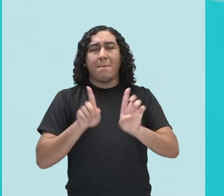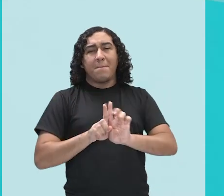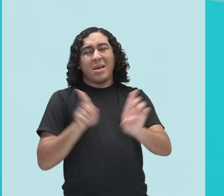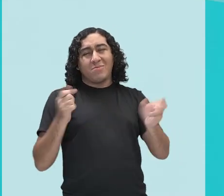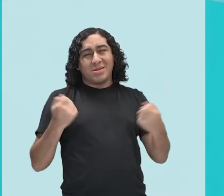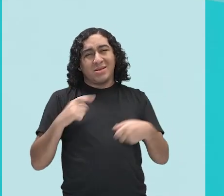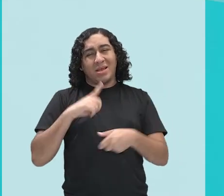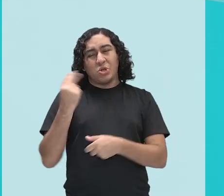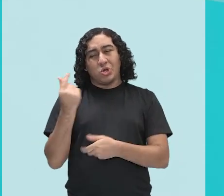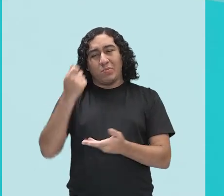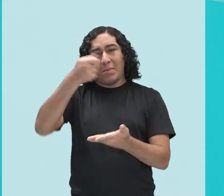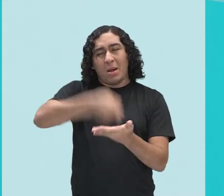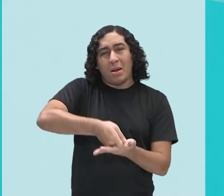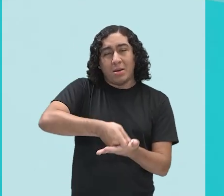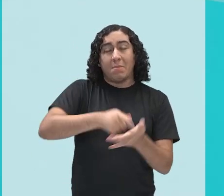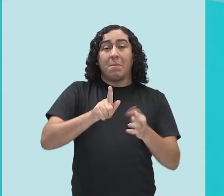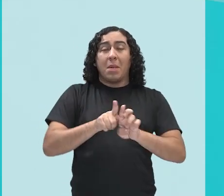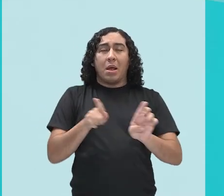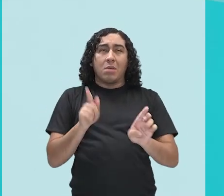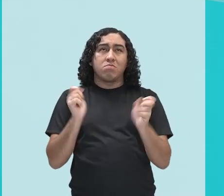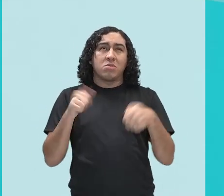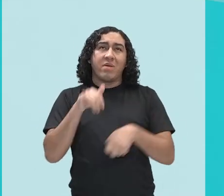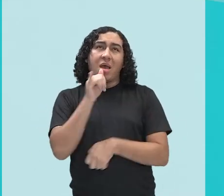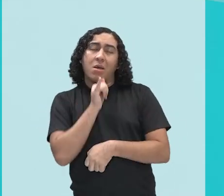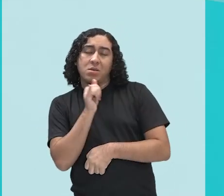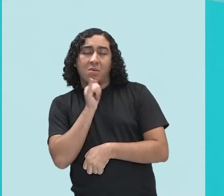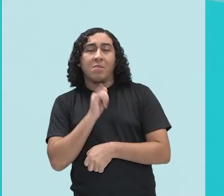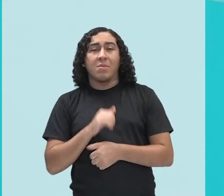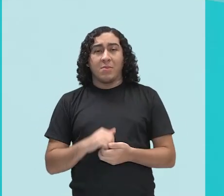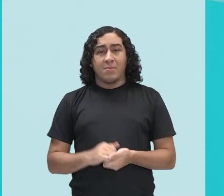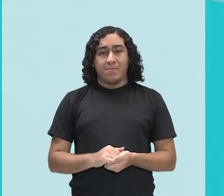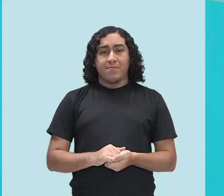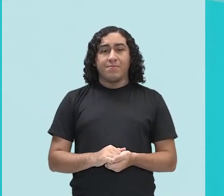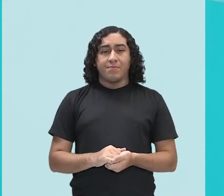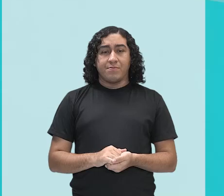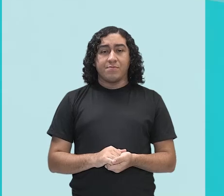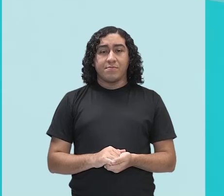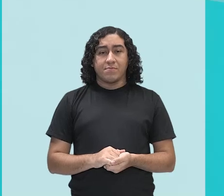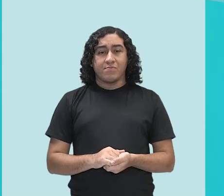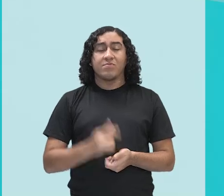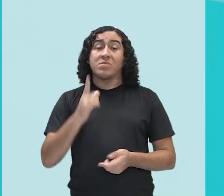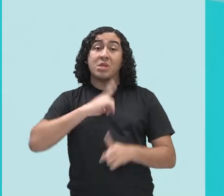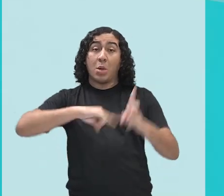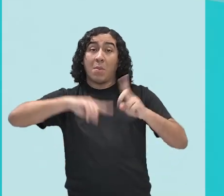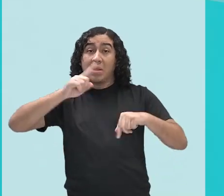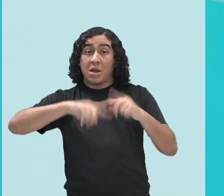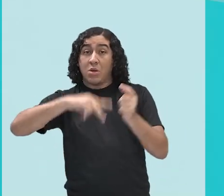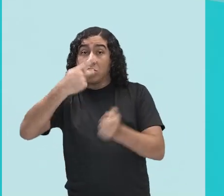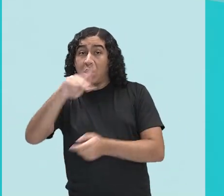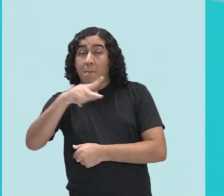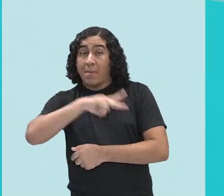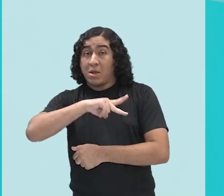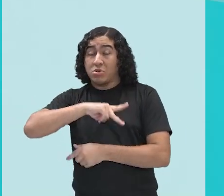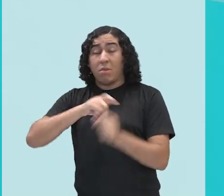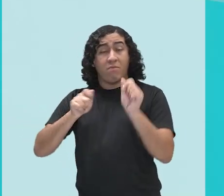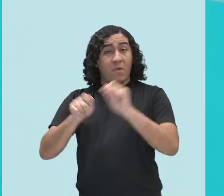pagar, né? Mas você pode, de repente, criar seus próprios instrumentos, né?